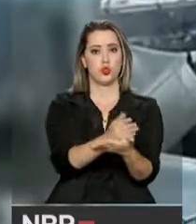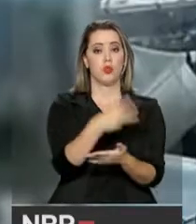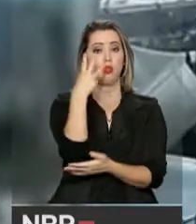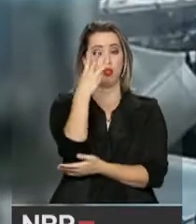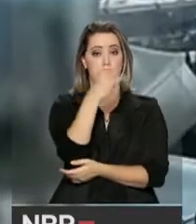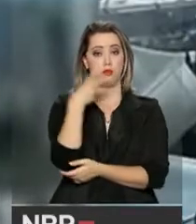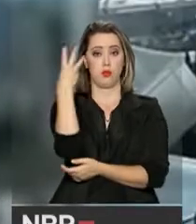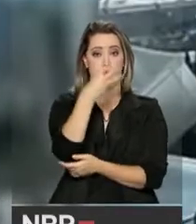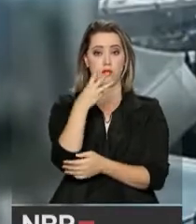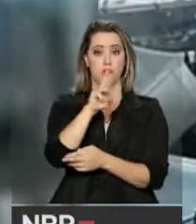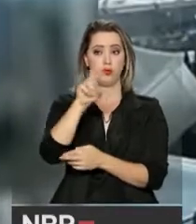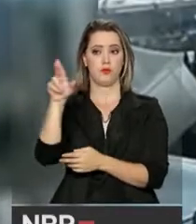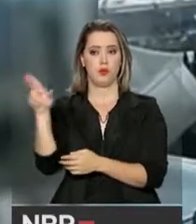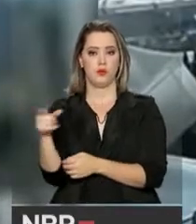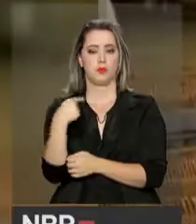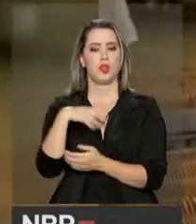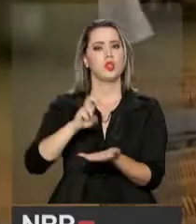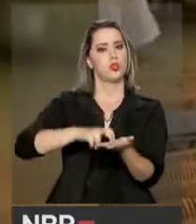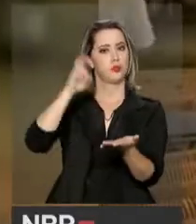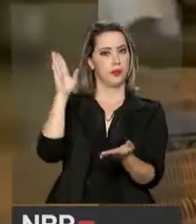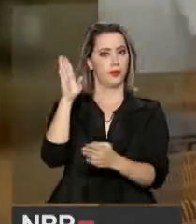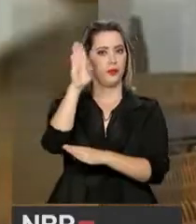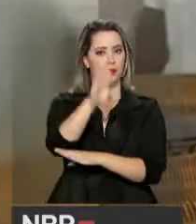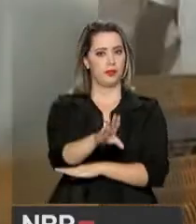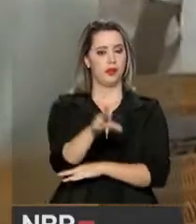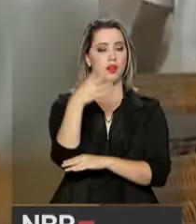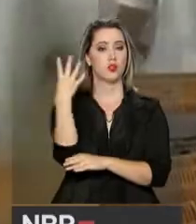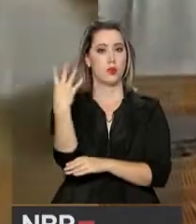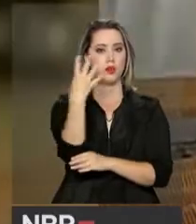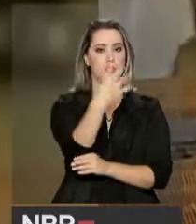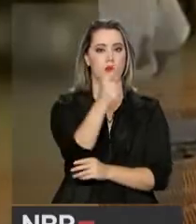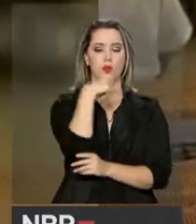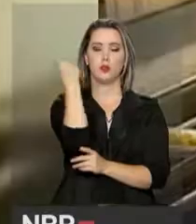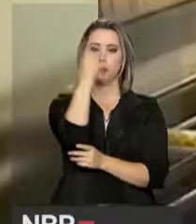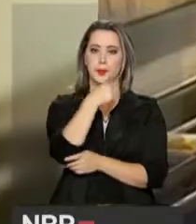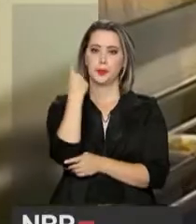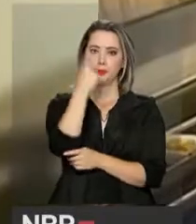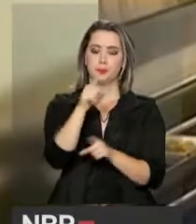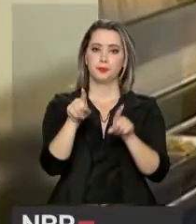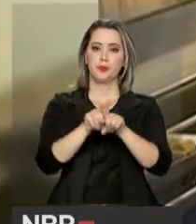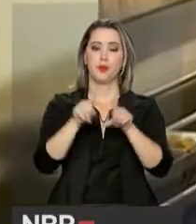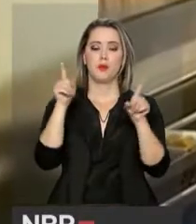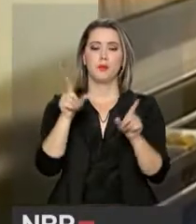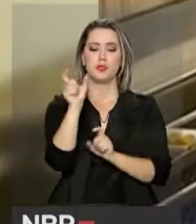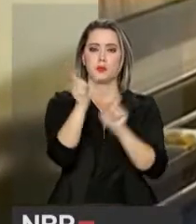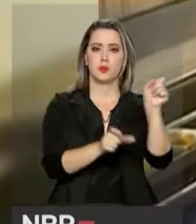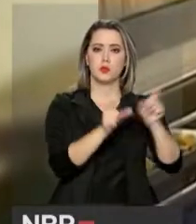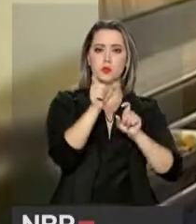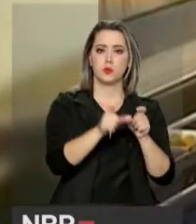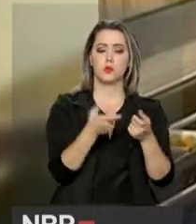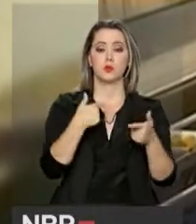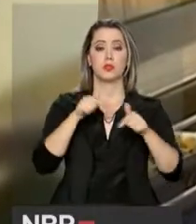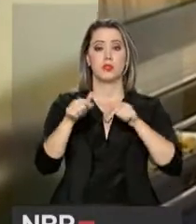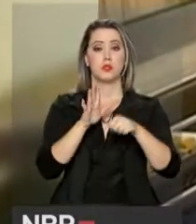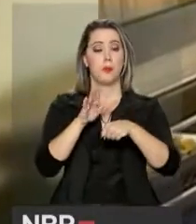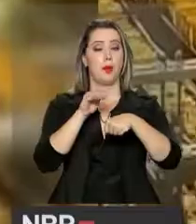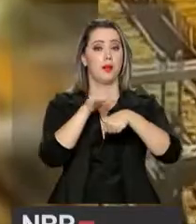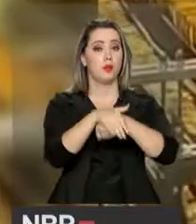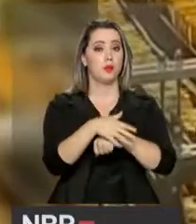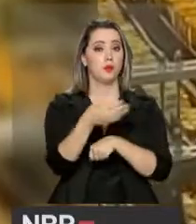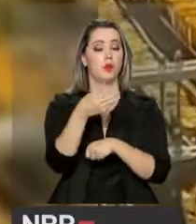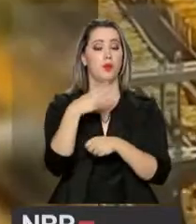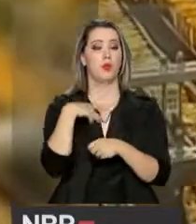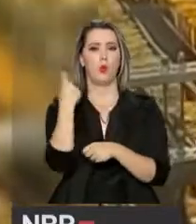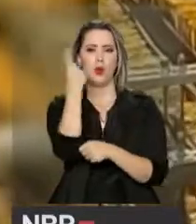Quem trabalha pela manhã e à tarde, cumpre 44 horas semanais. Já os trabalhadores escalados no turno da noite